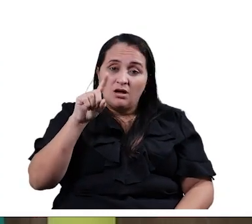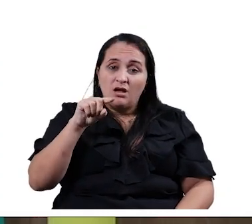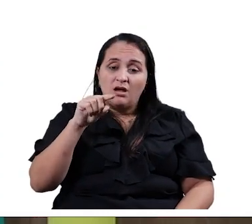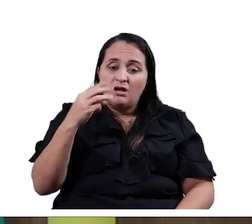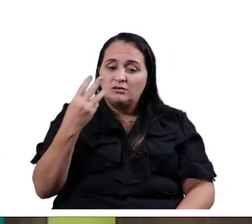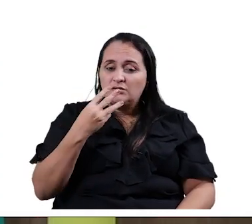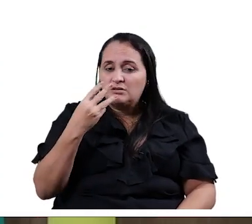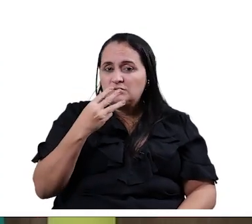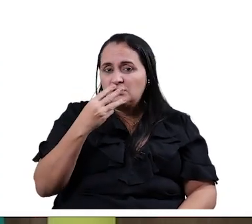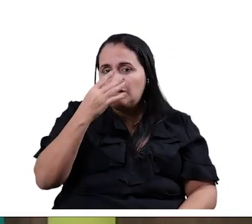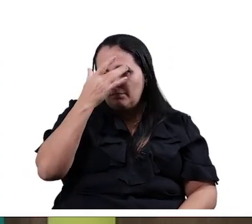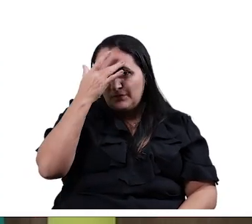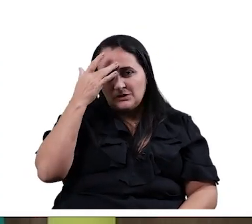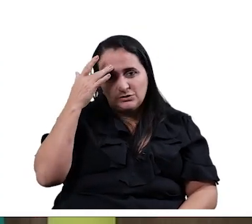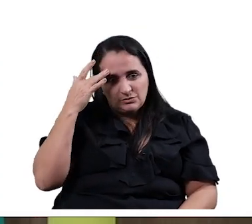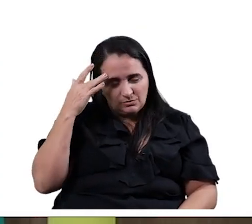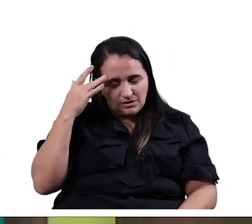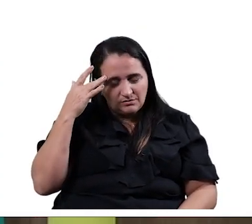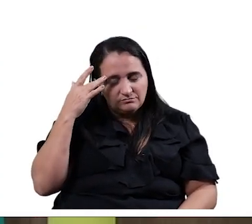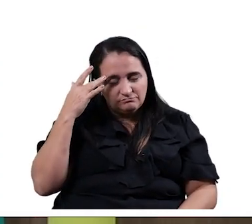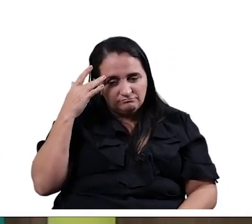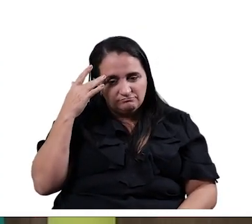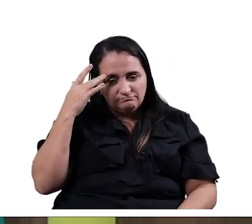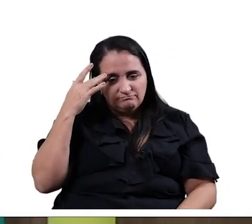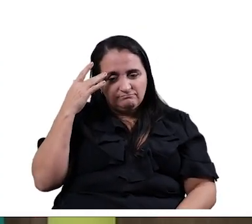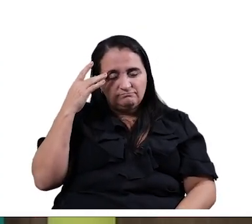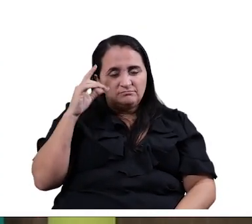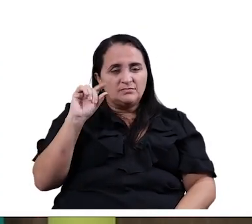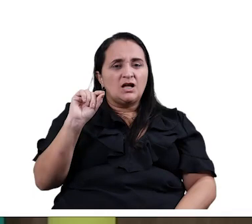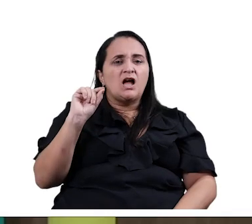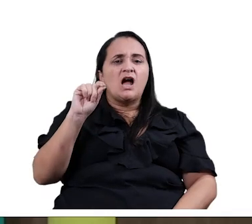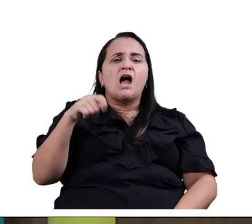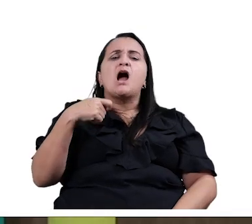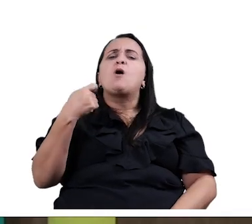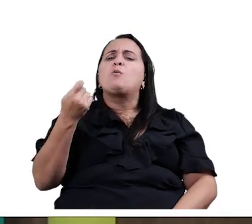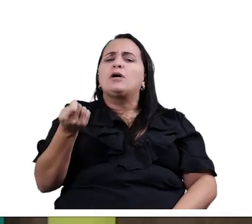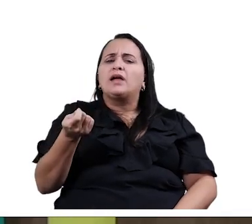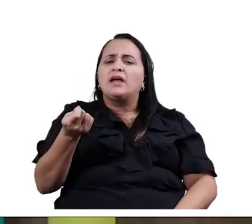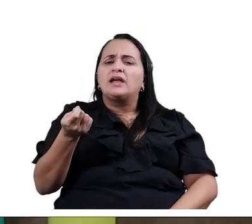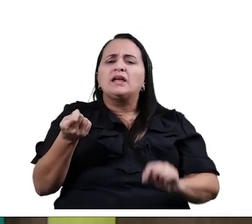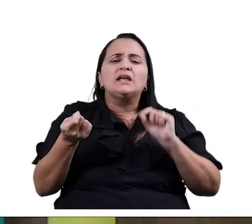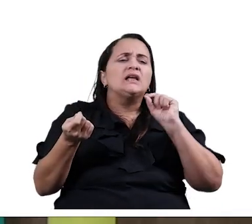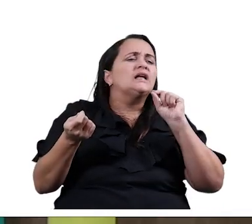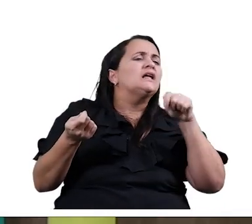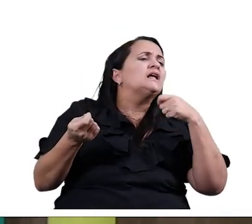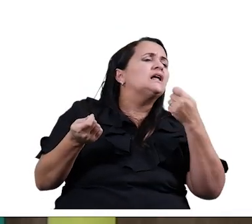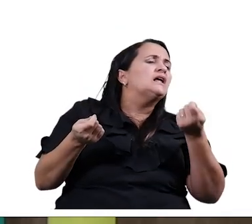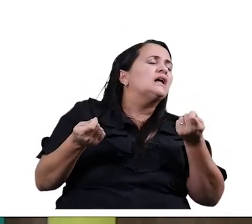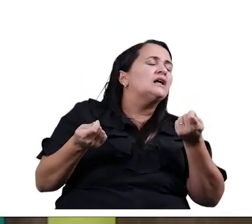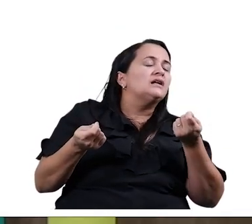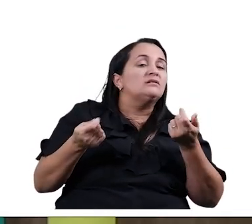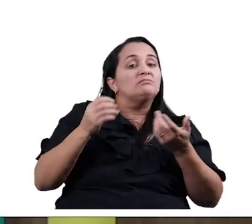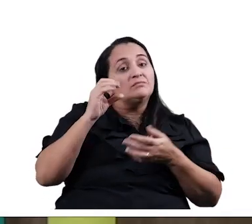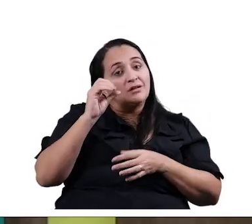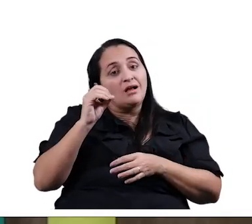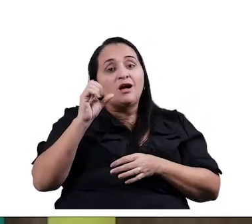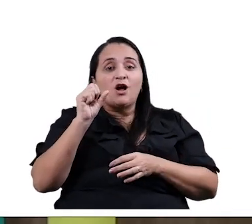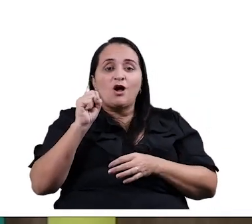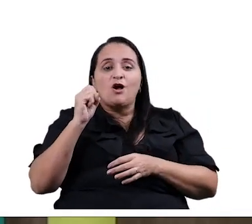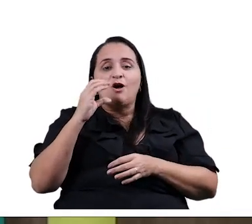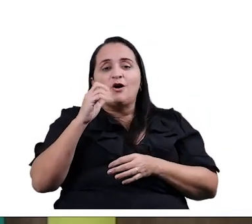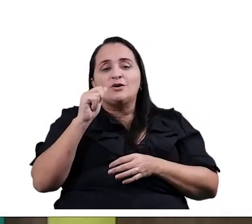pronome pessoal de terceira pessoa. Então, estou me referindo alguém. Alguém quem? A